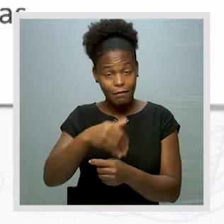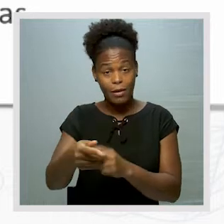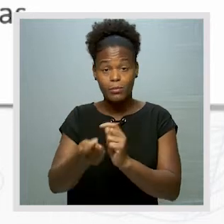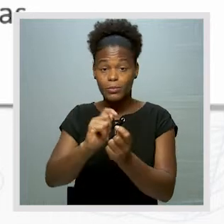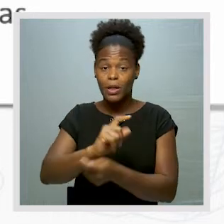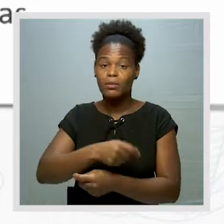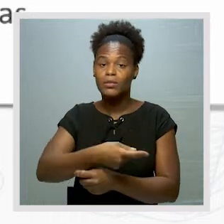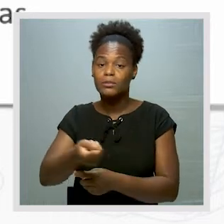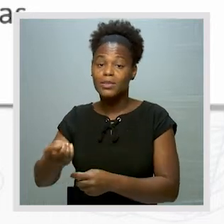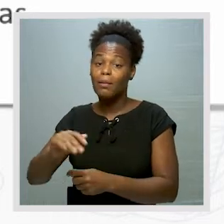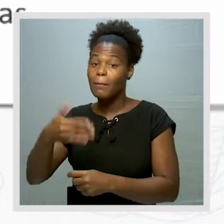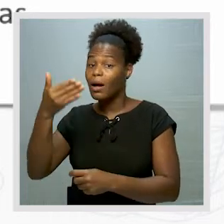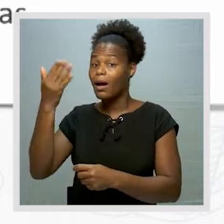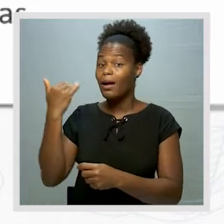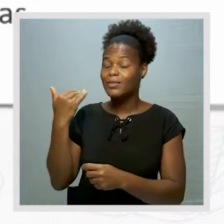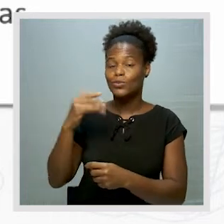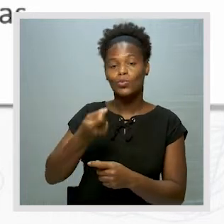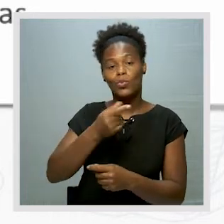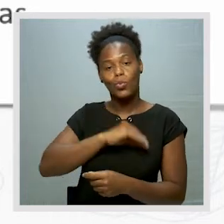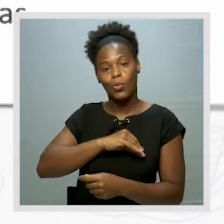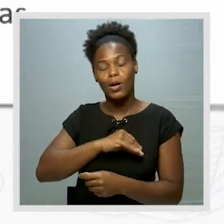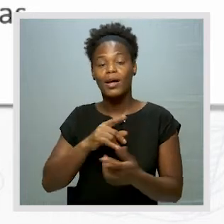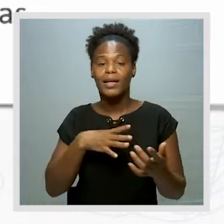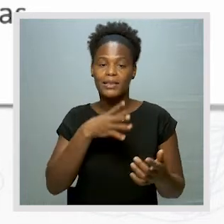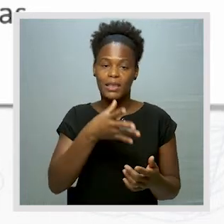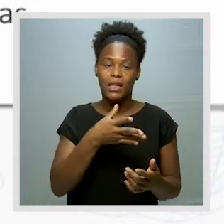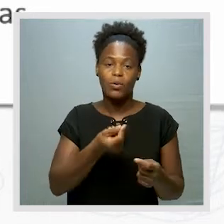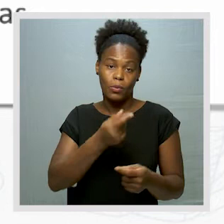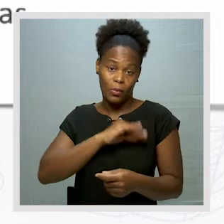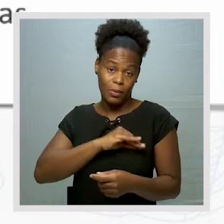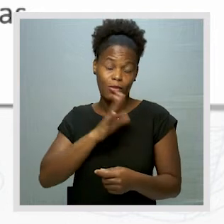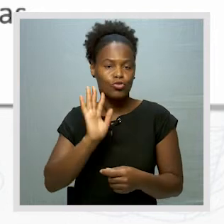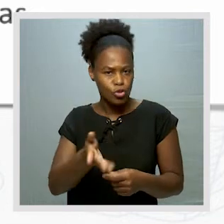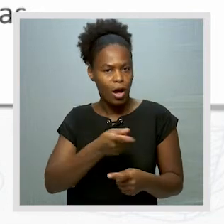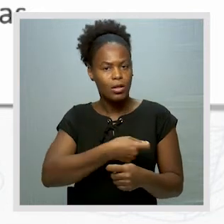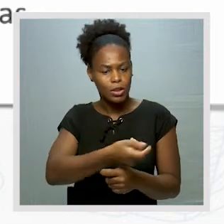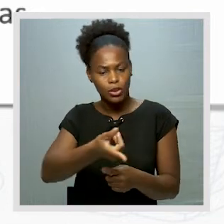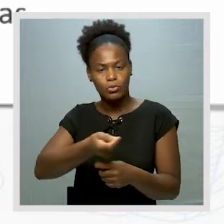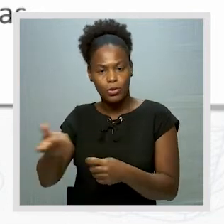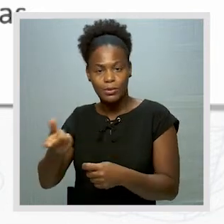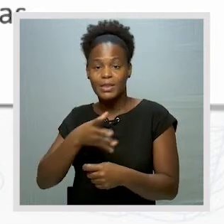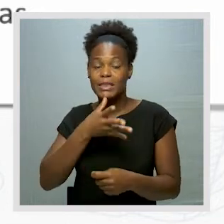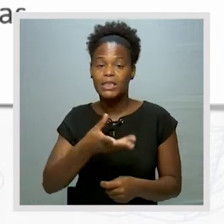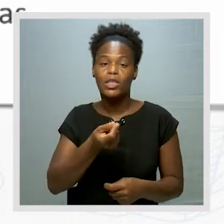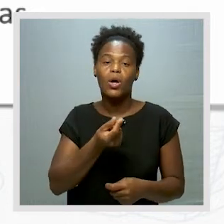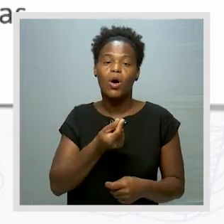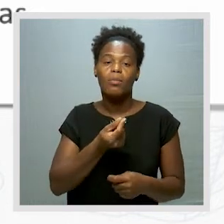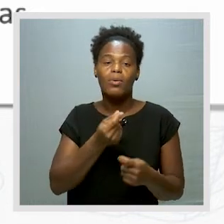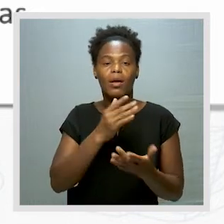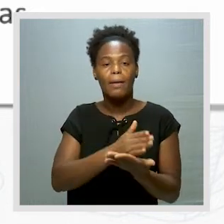a repartição primária do rendimento, ou seja, o rendimento já está distribuído, que nós chamamos